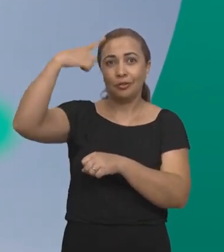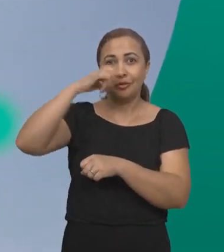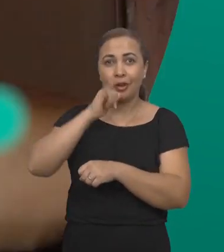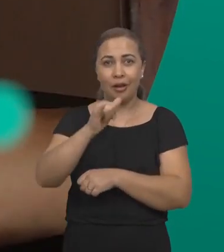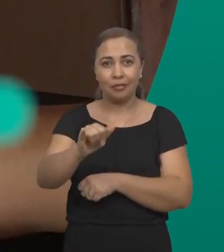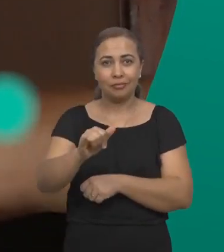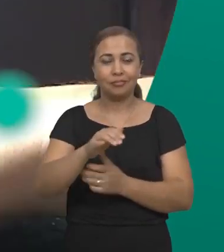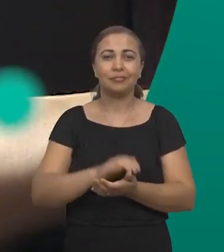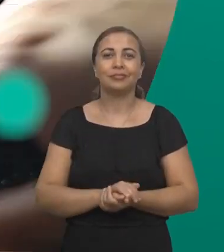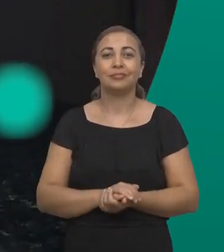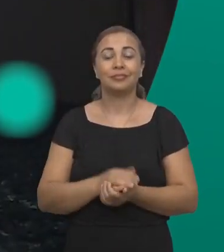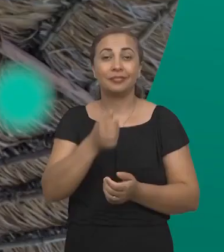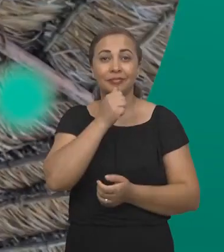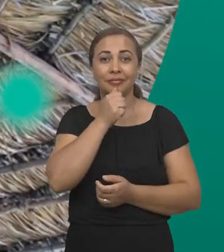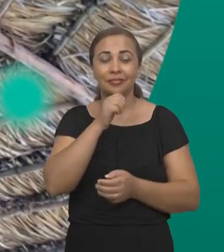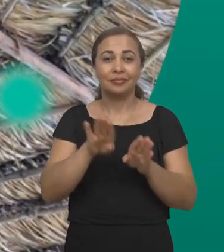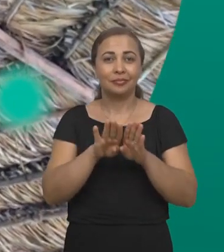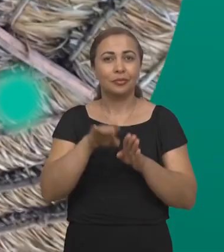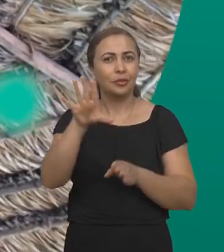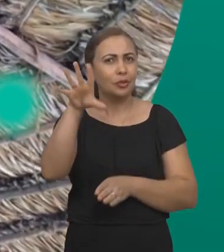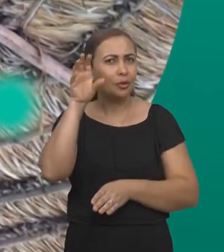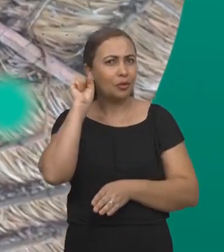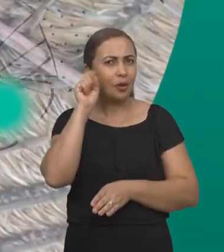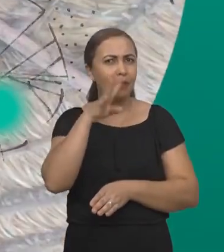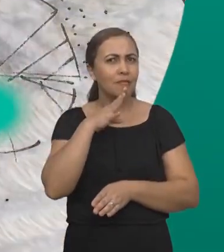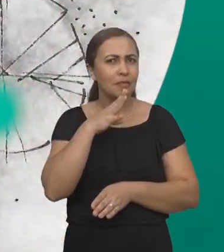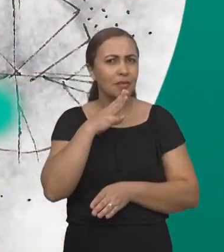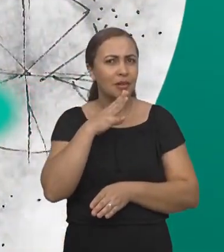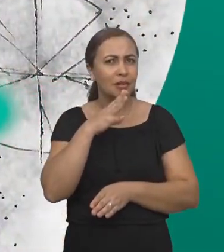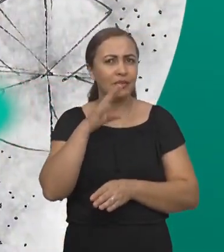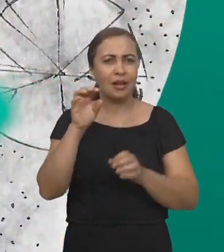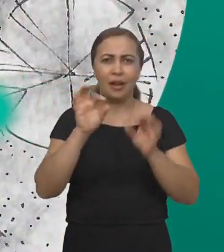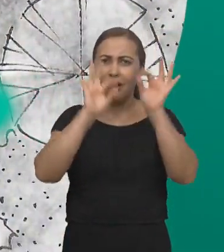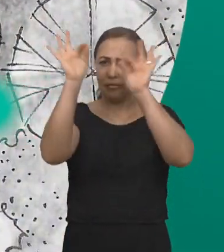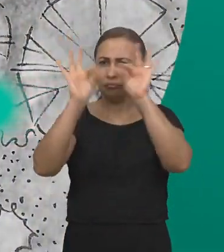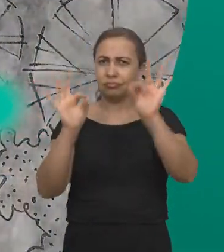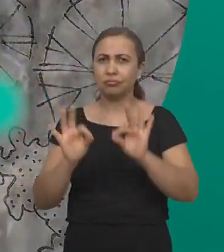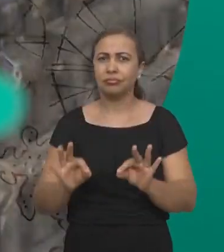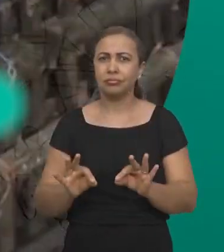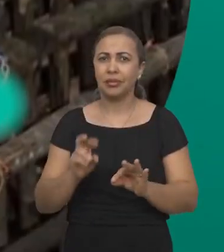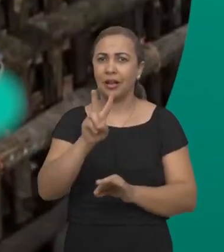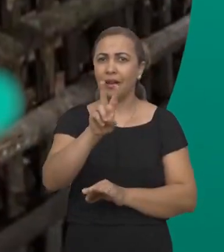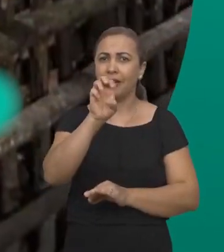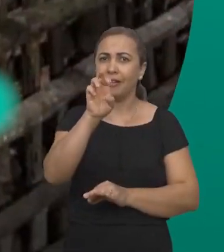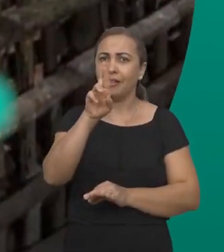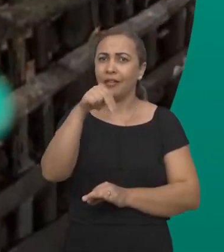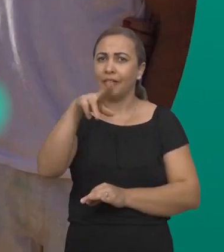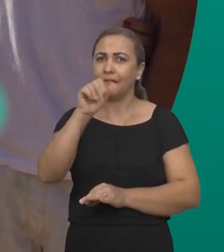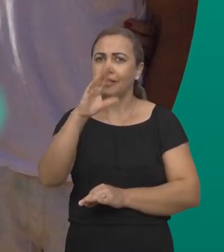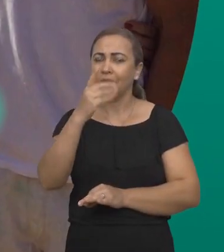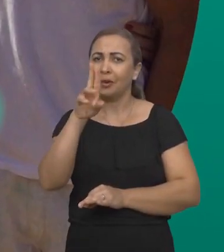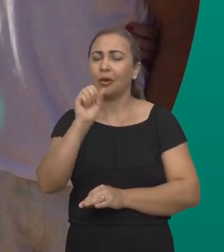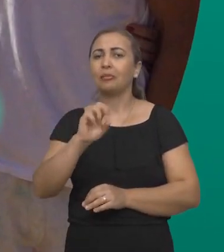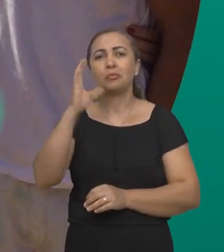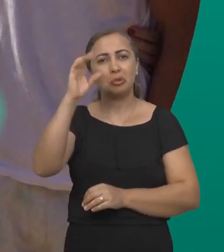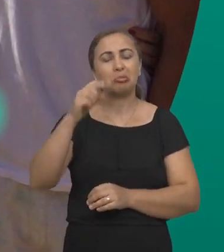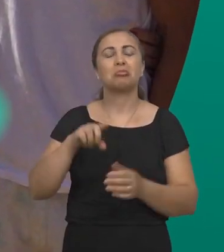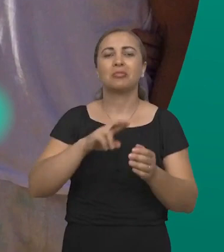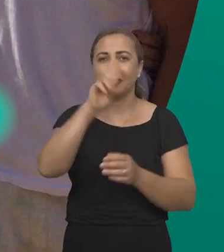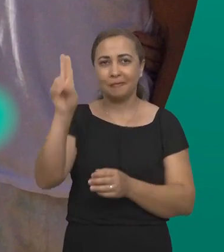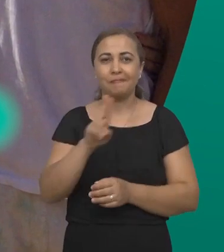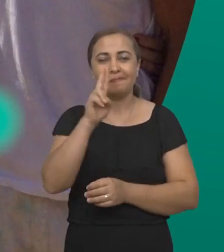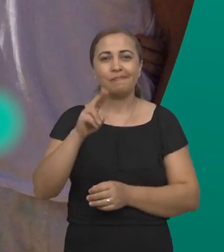para captação de energia solar. E ainda, você já ouviu falar em arquitetura vernacular? Pois cientistas